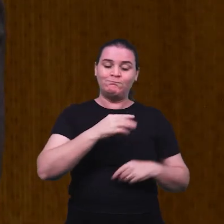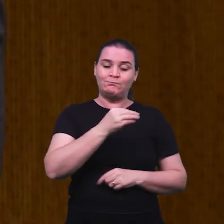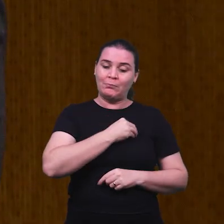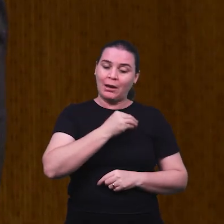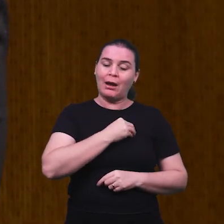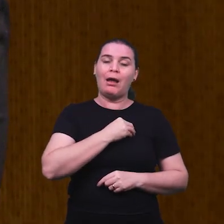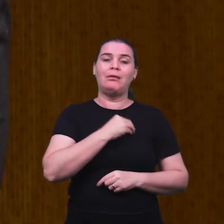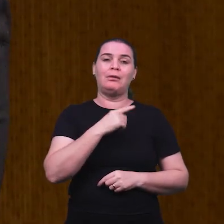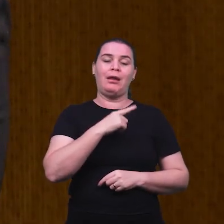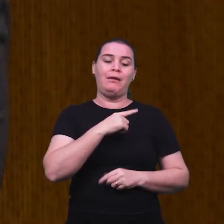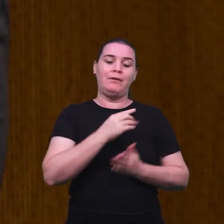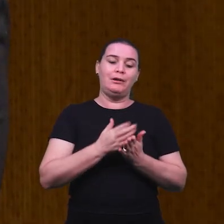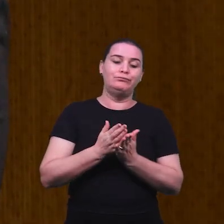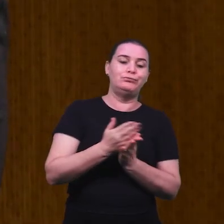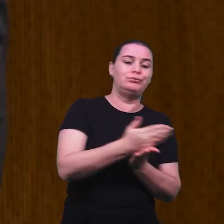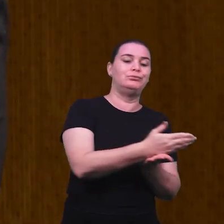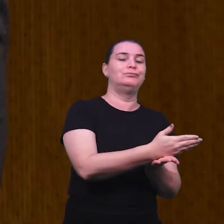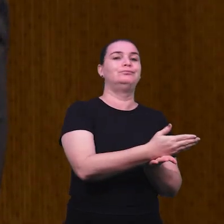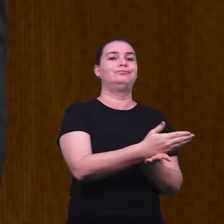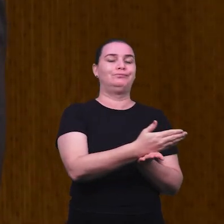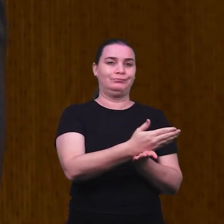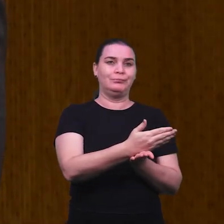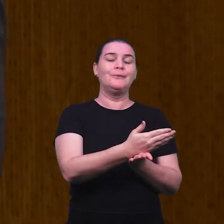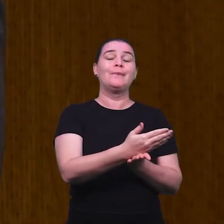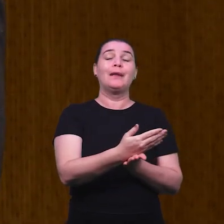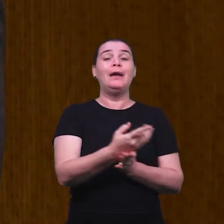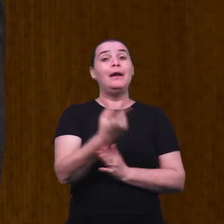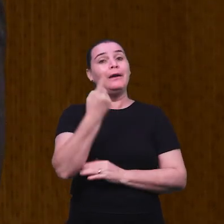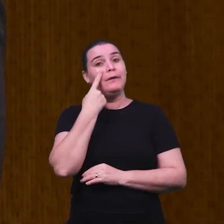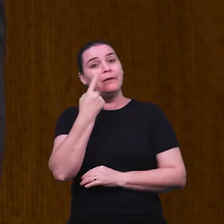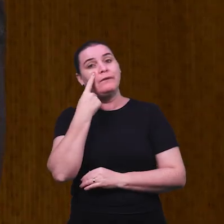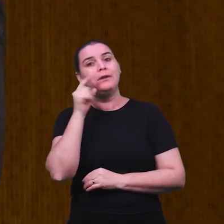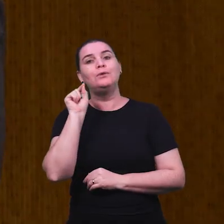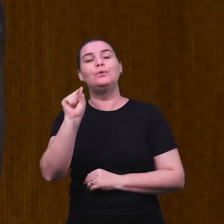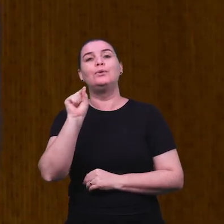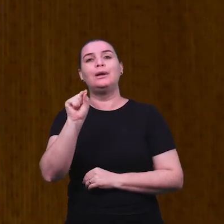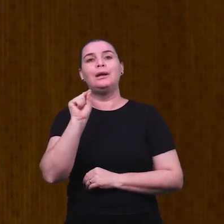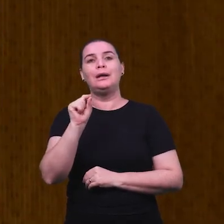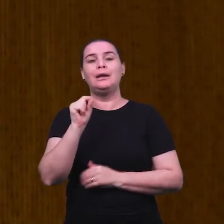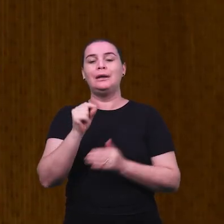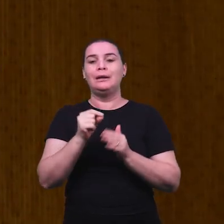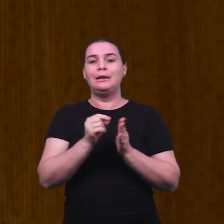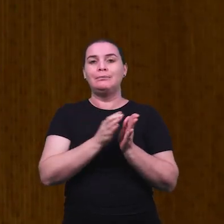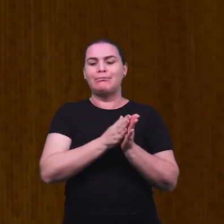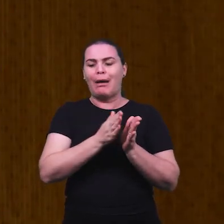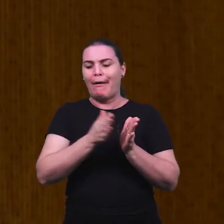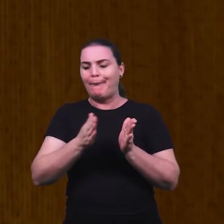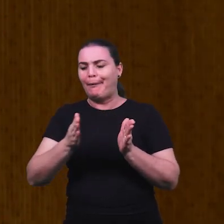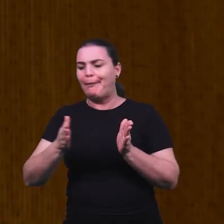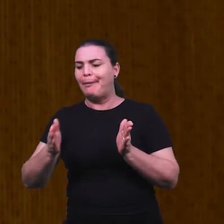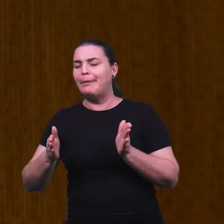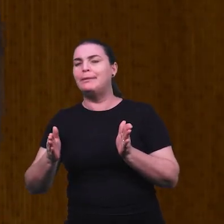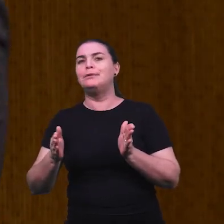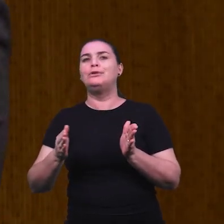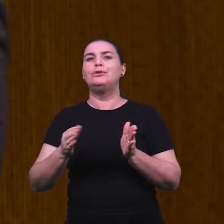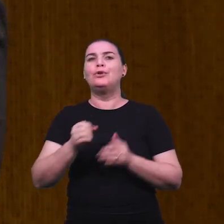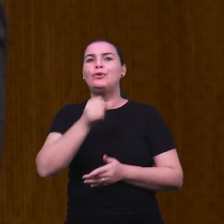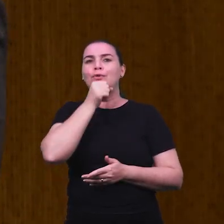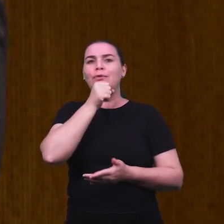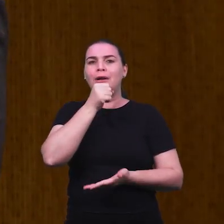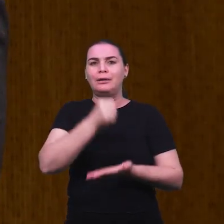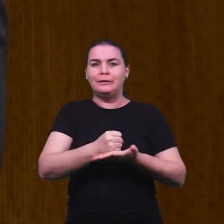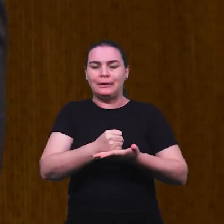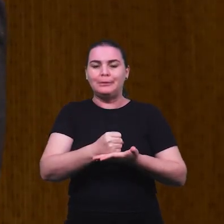desobediência. E aí a gente vai vendo, né, na sequência, em todo o Velho